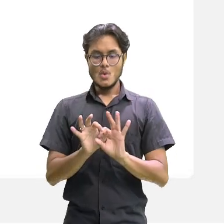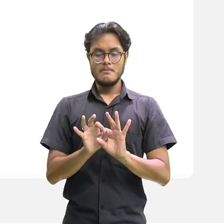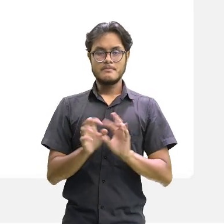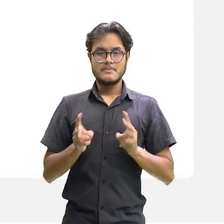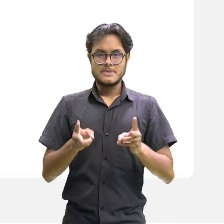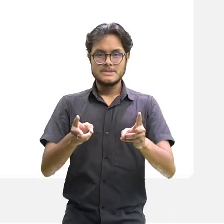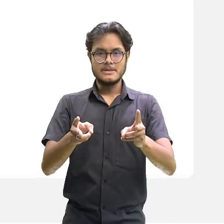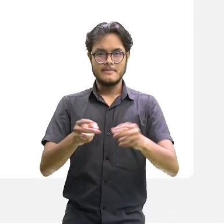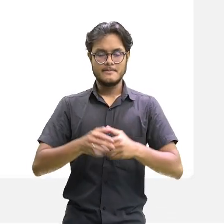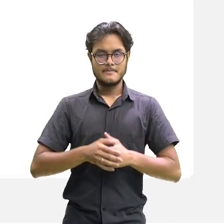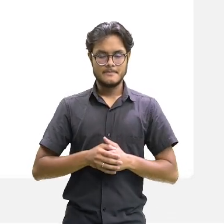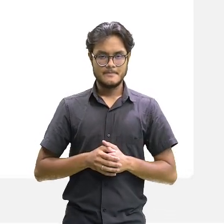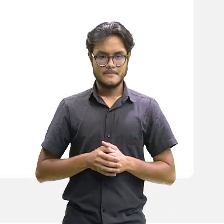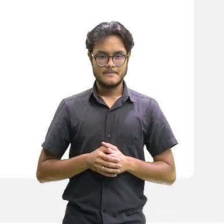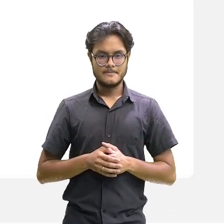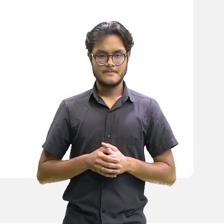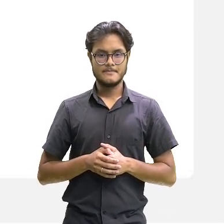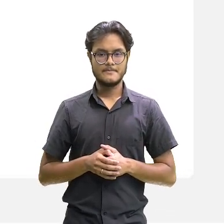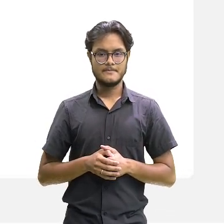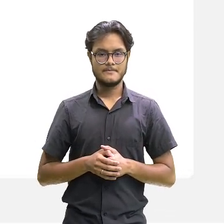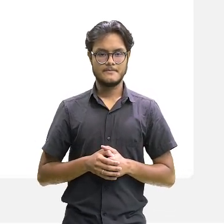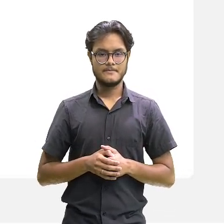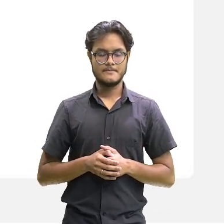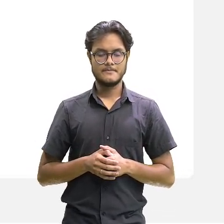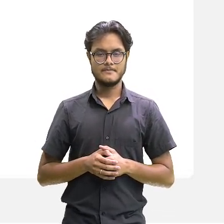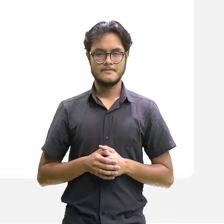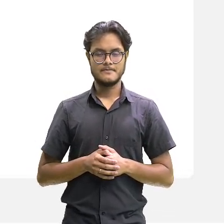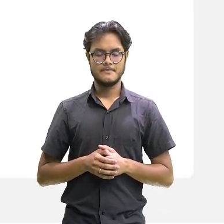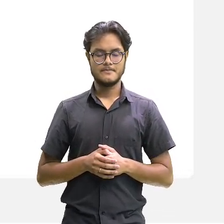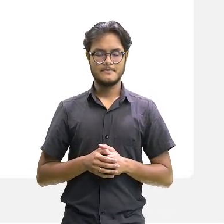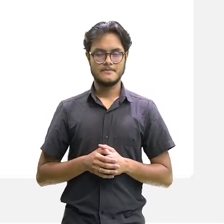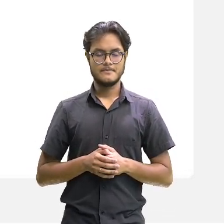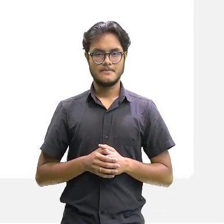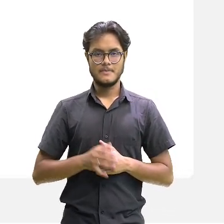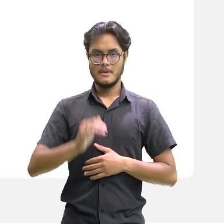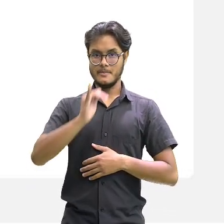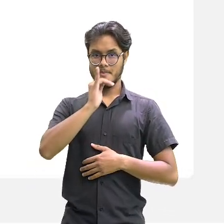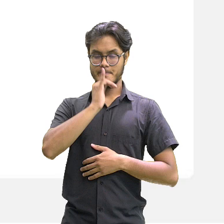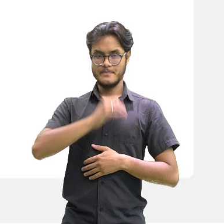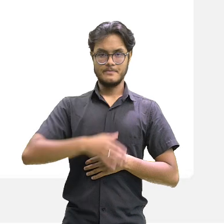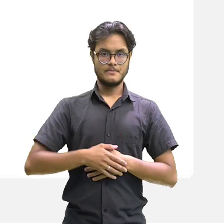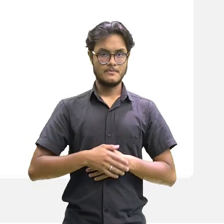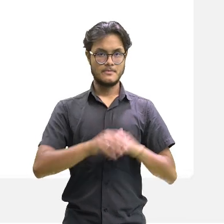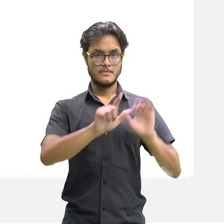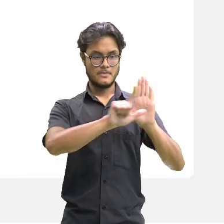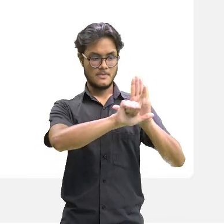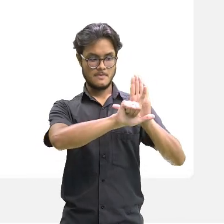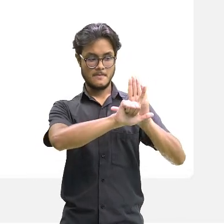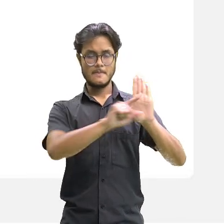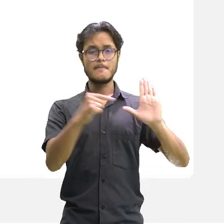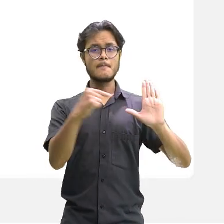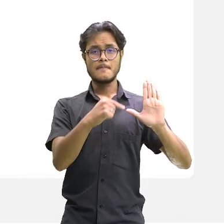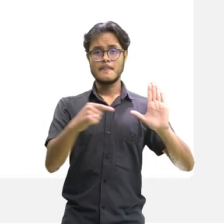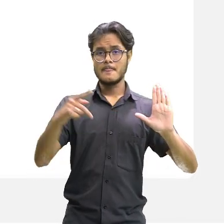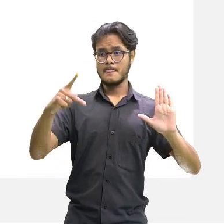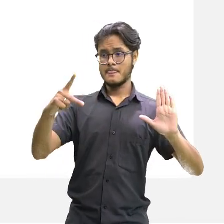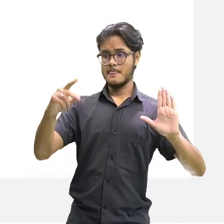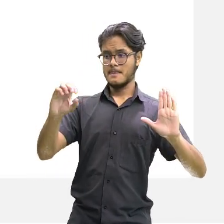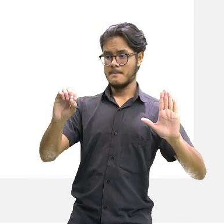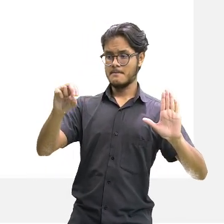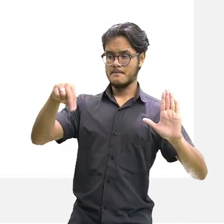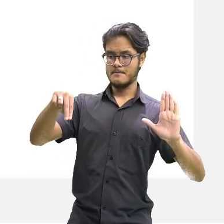os compostos, beleza? O que isso quer dizer? Existe uma lei chamada lei ponderal, que é a lei das